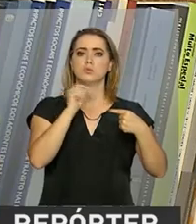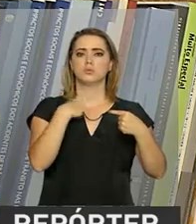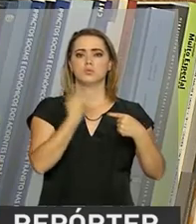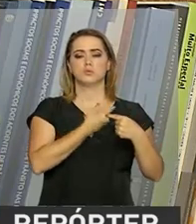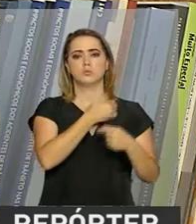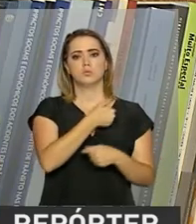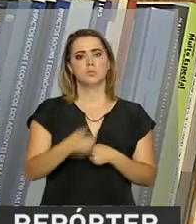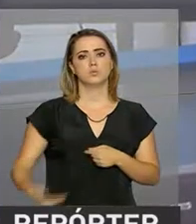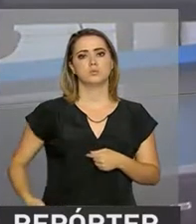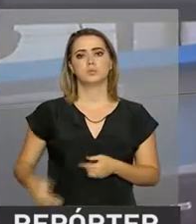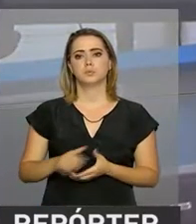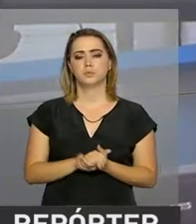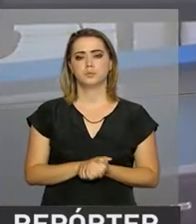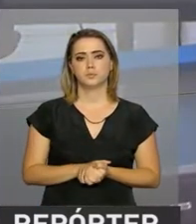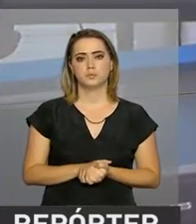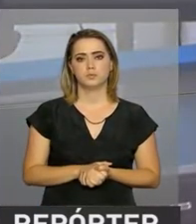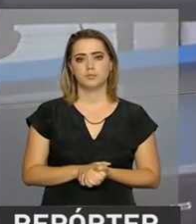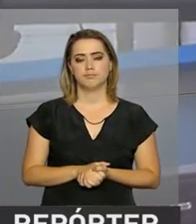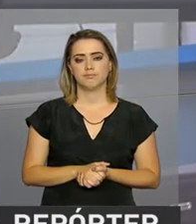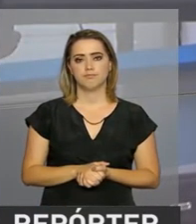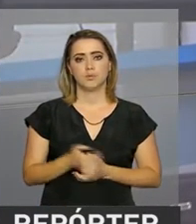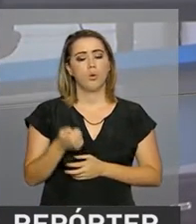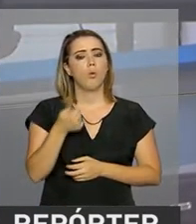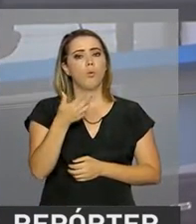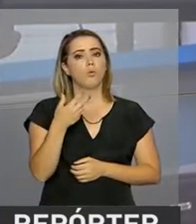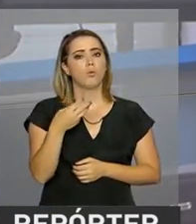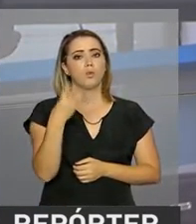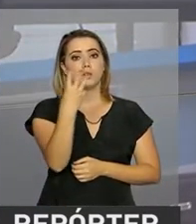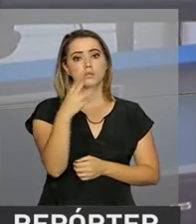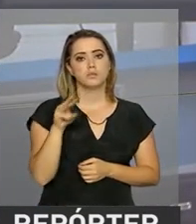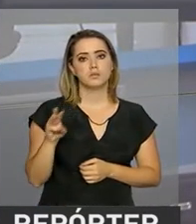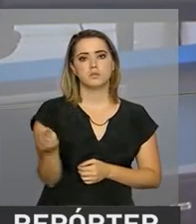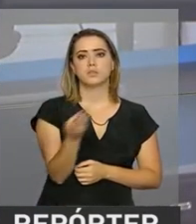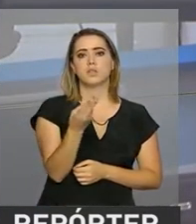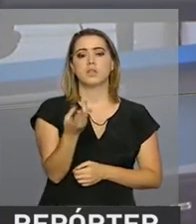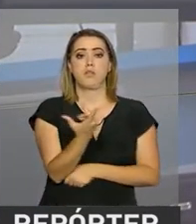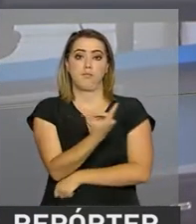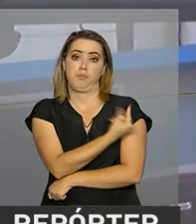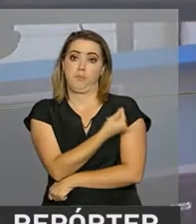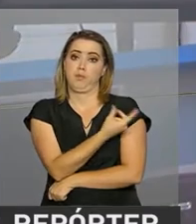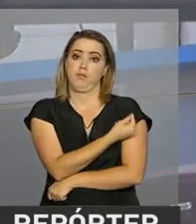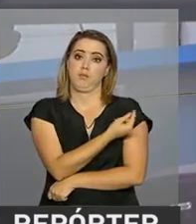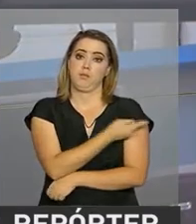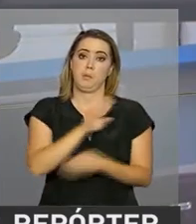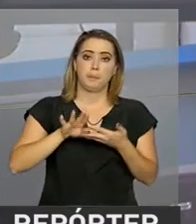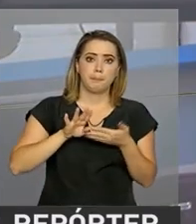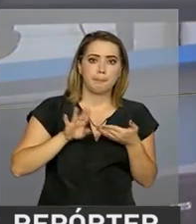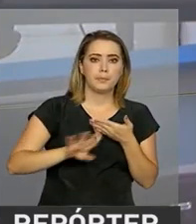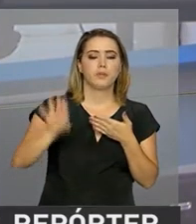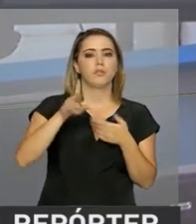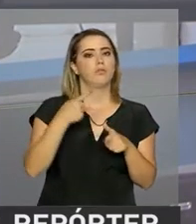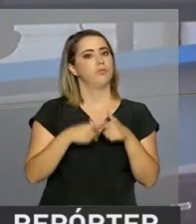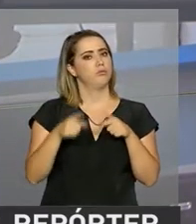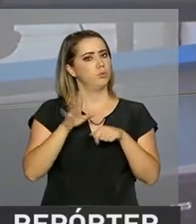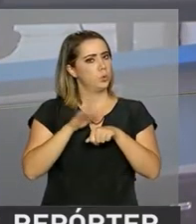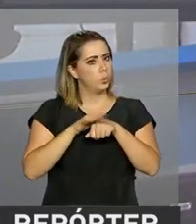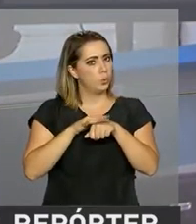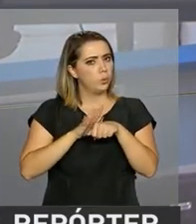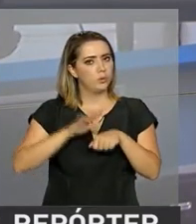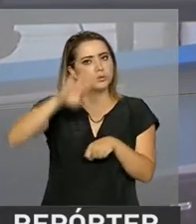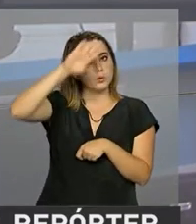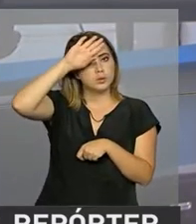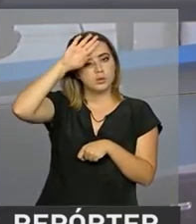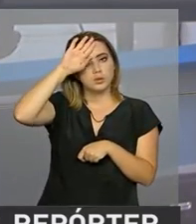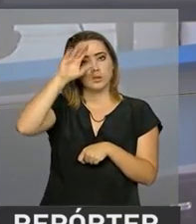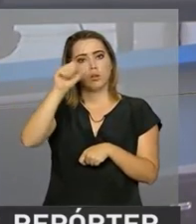nosso governo. Quase 3 milhões de doses extras de vacina contra a febre amarela vão reforçar o combate à doença nos